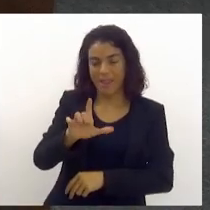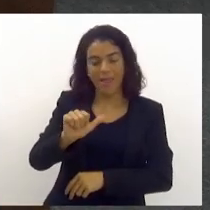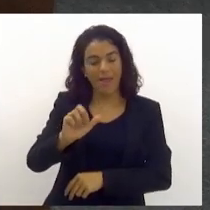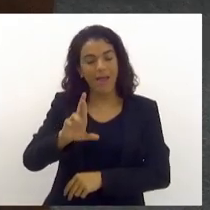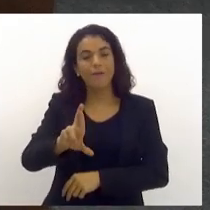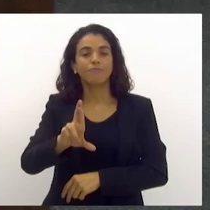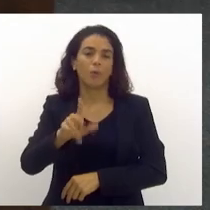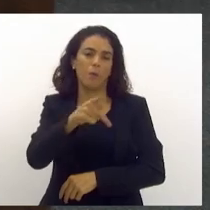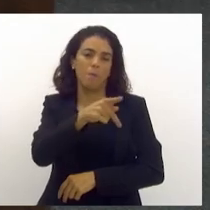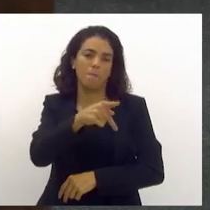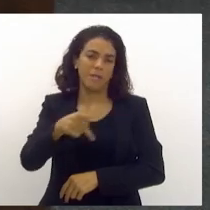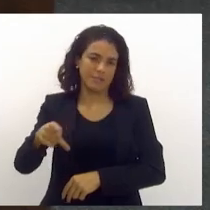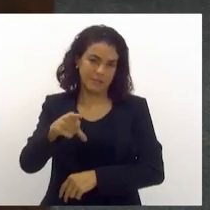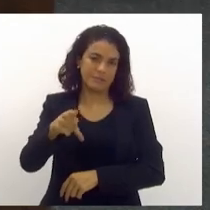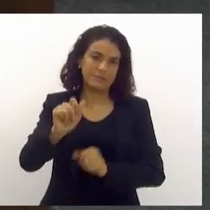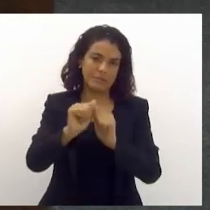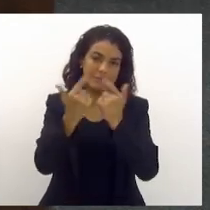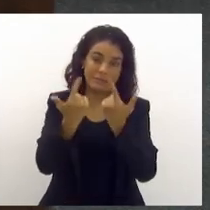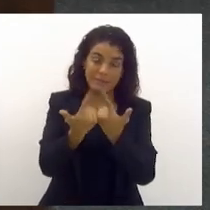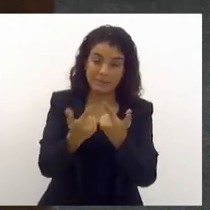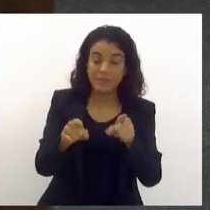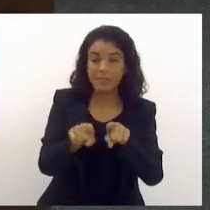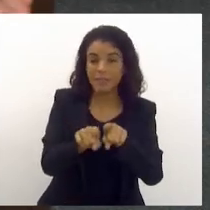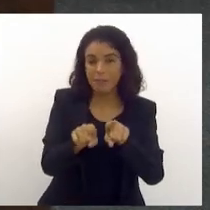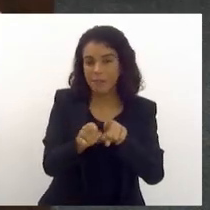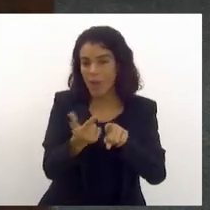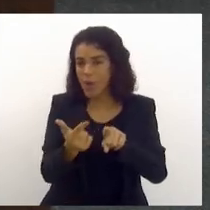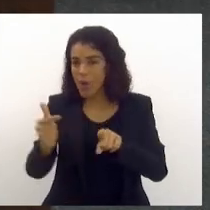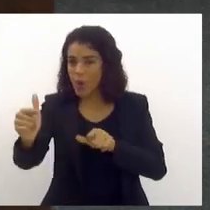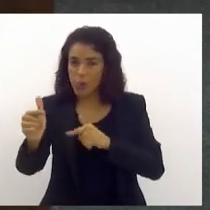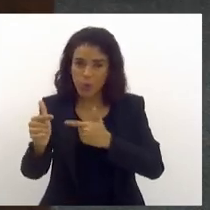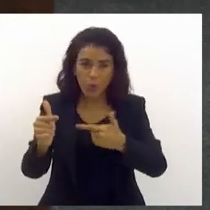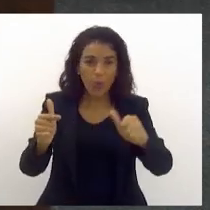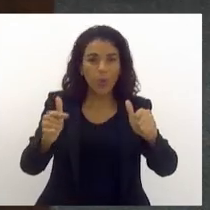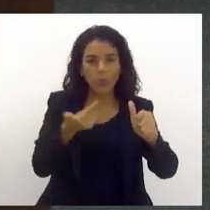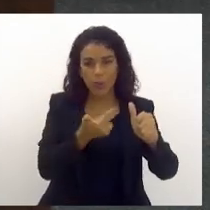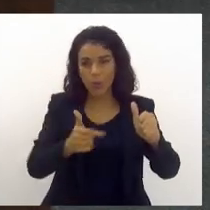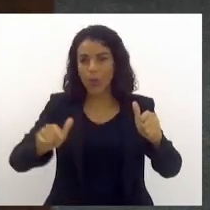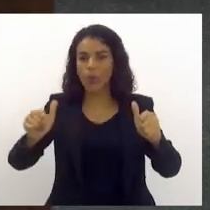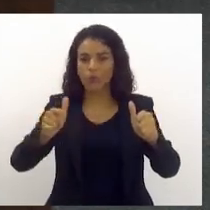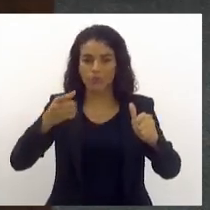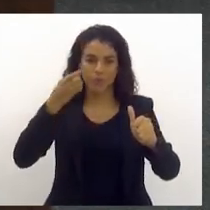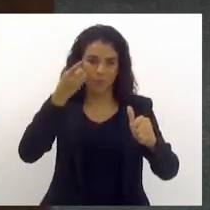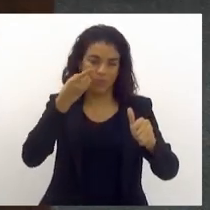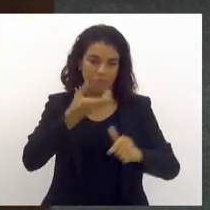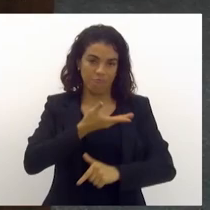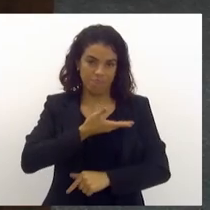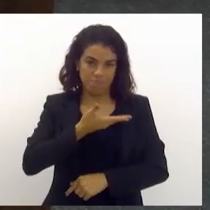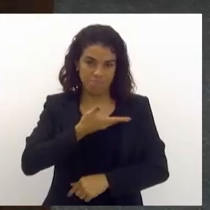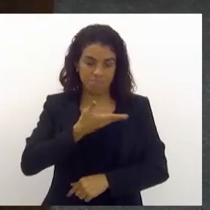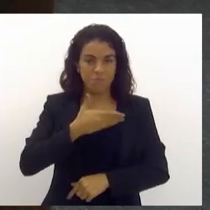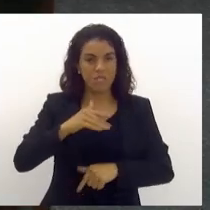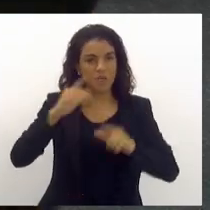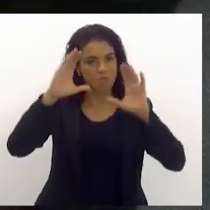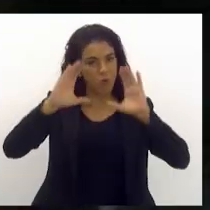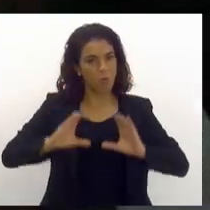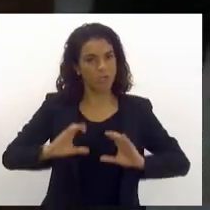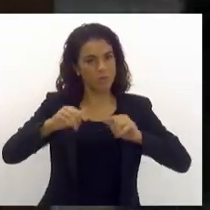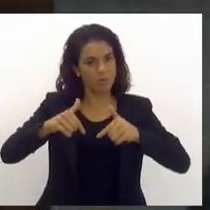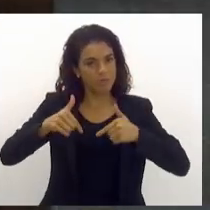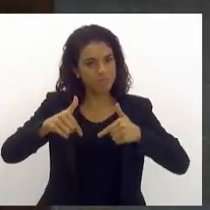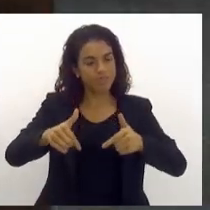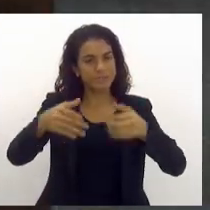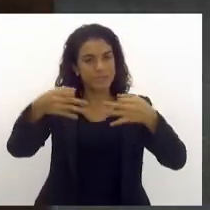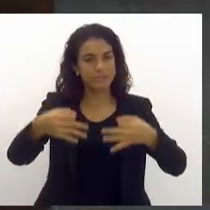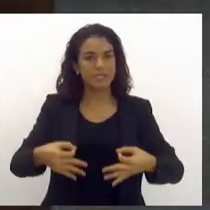Assembleia Legislativa, e também a outros colegas que, de maneira correta,